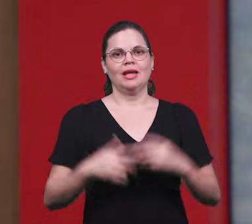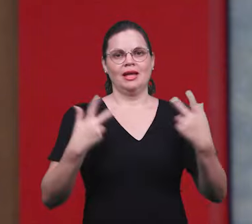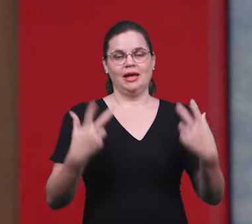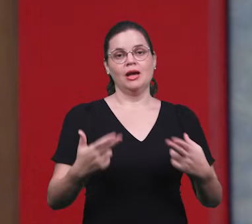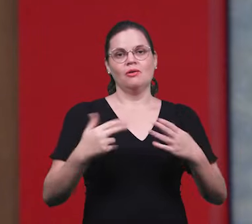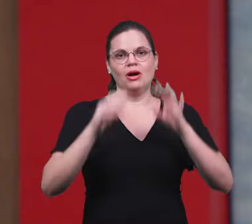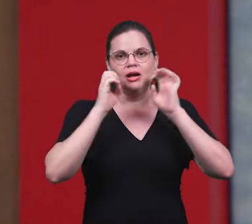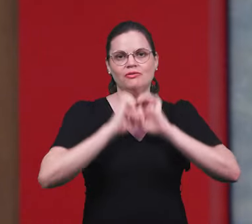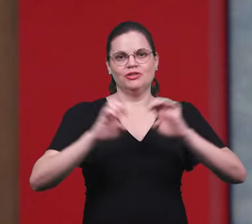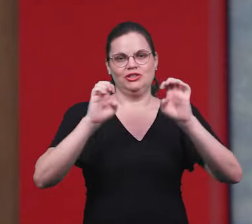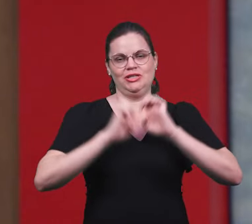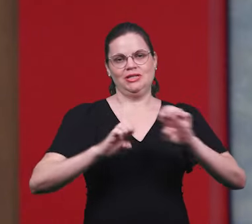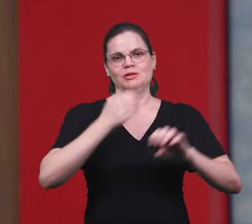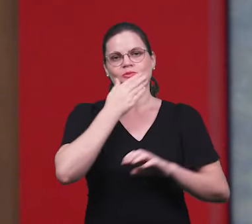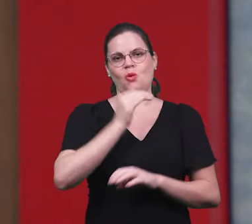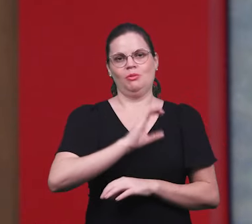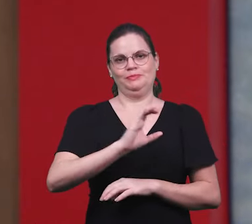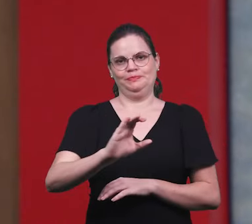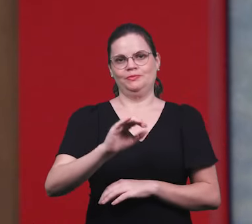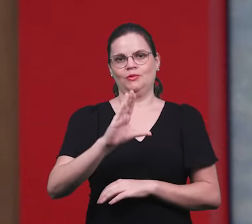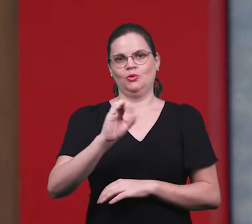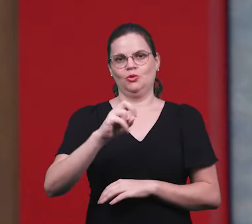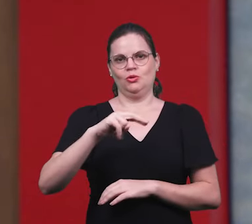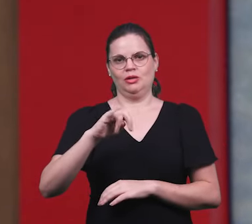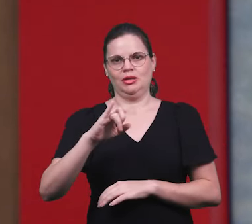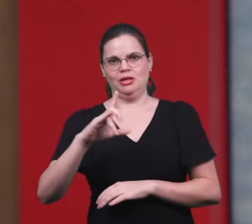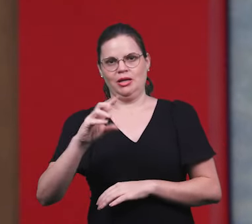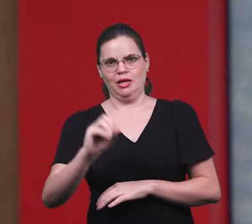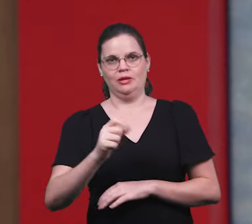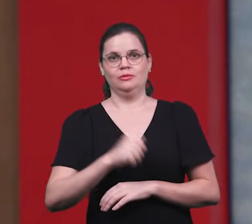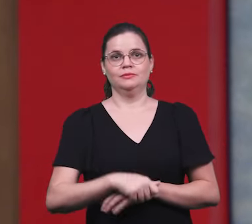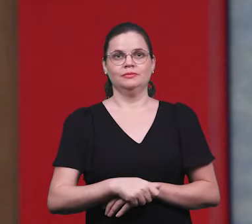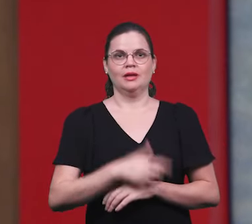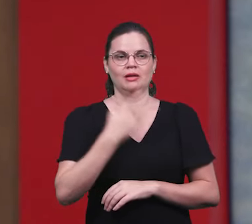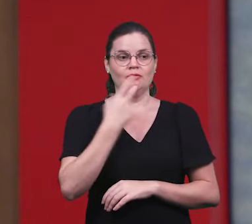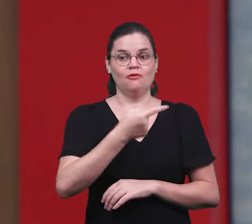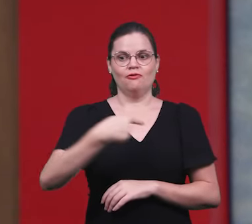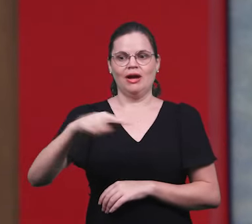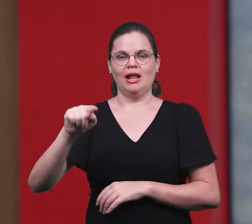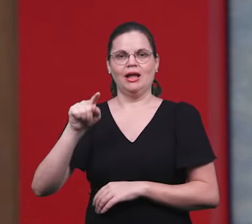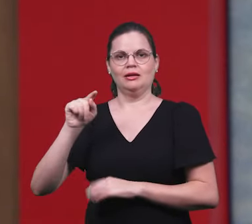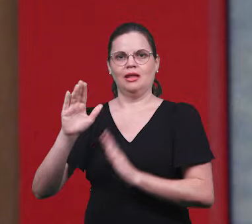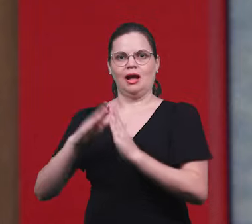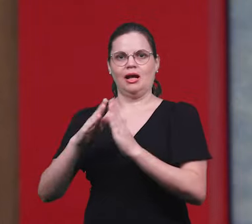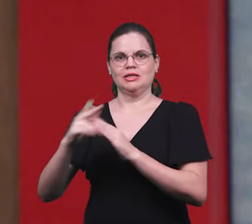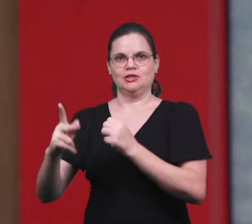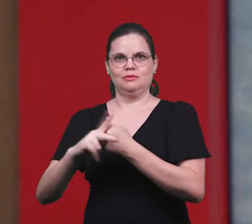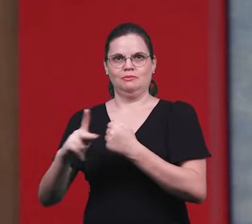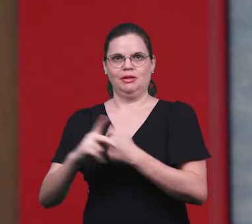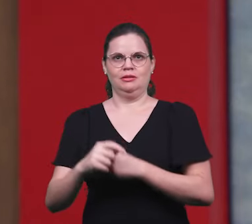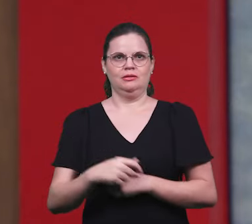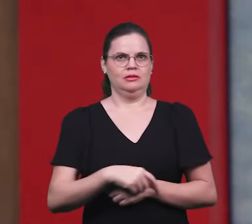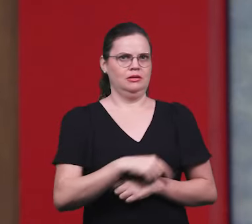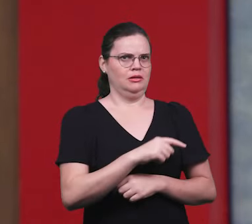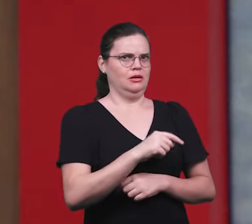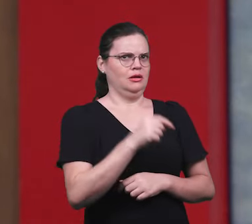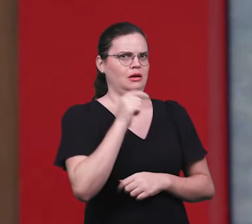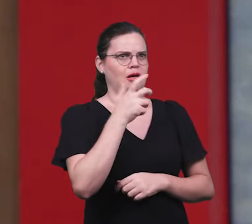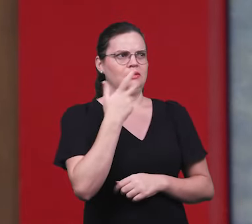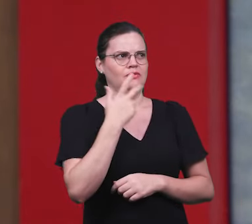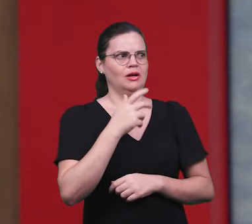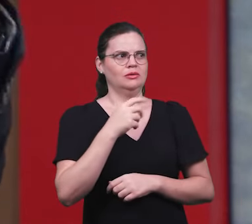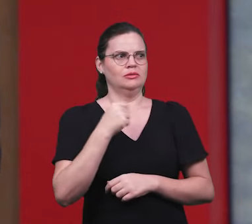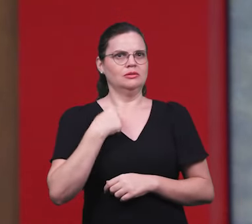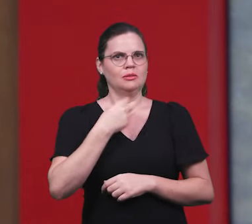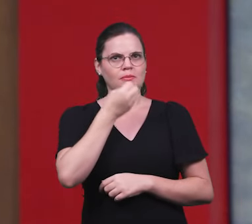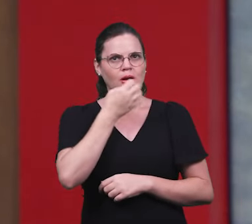Cornélio. Né? Quando o Senhor disse para Cornélio para ele mandar chamar Pedro, e ele teve essa experiência com o Senhor, ele entendeu logo, tem alguma coisa muito